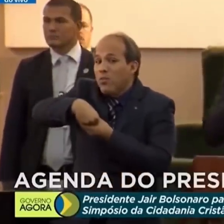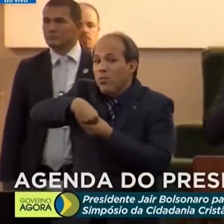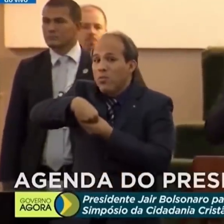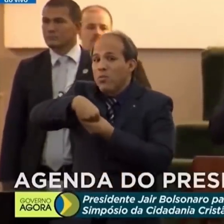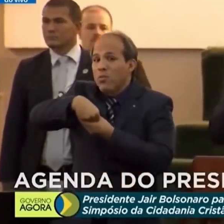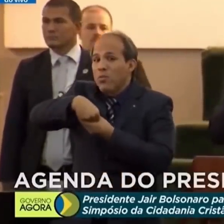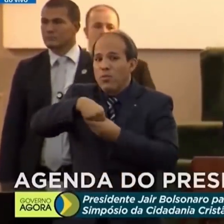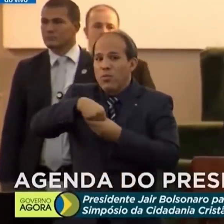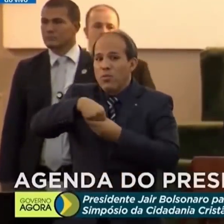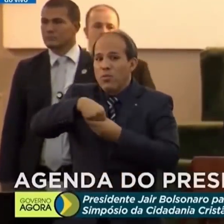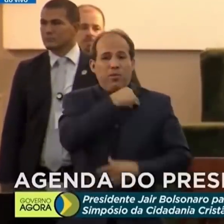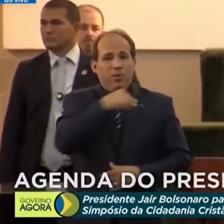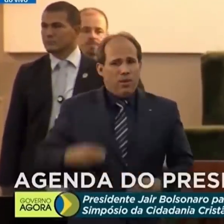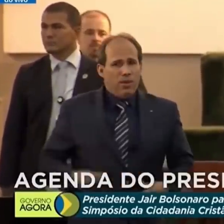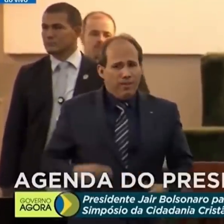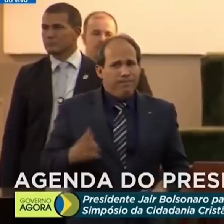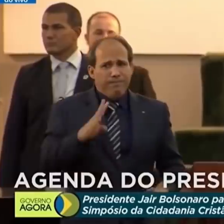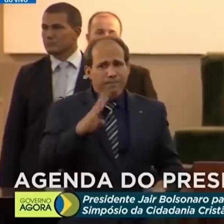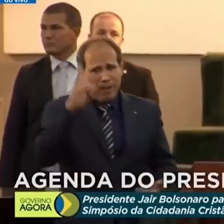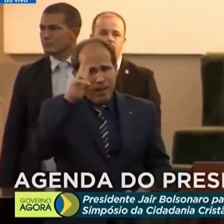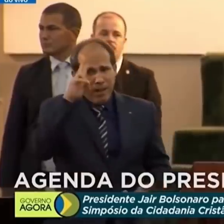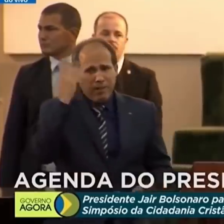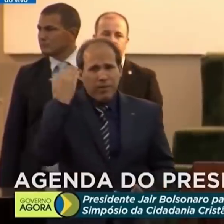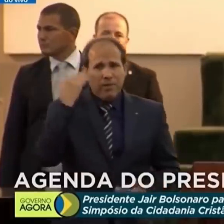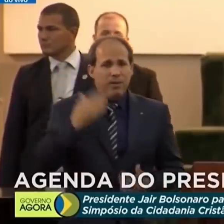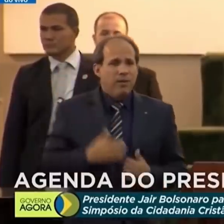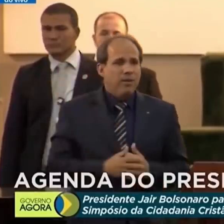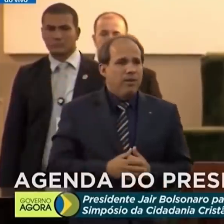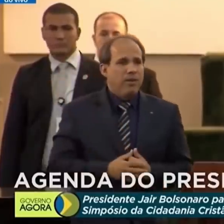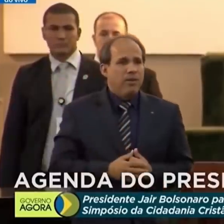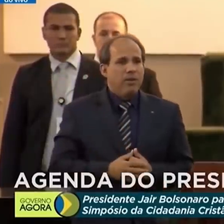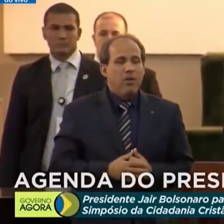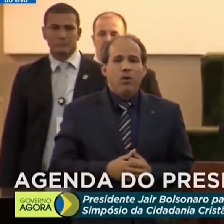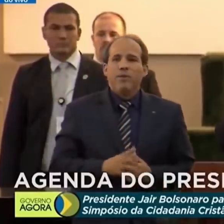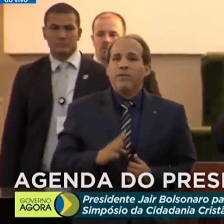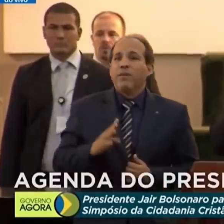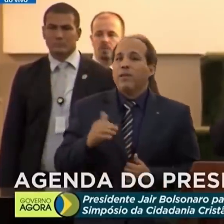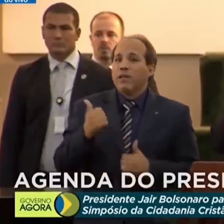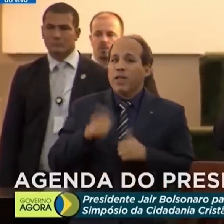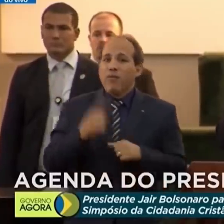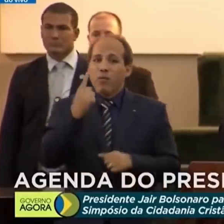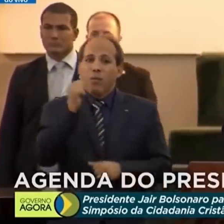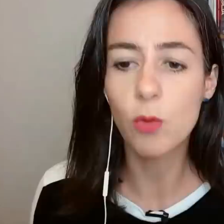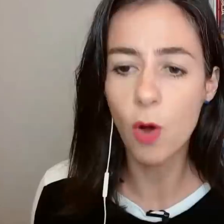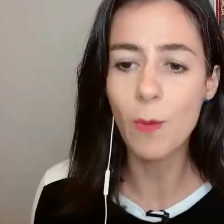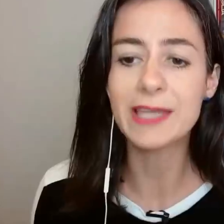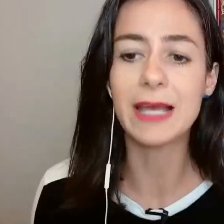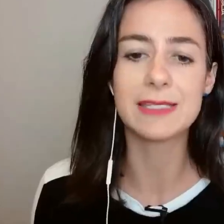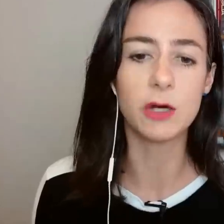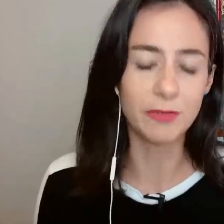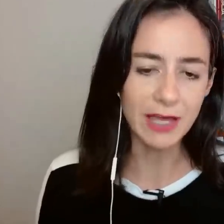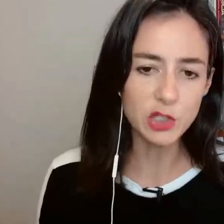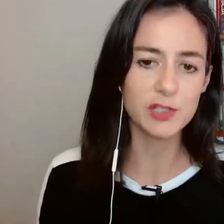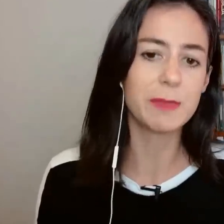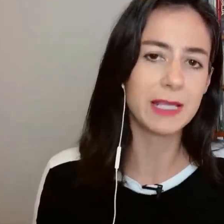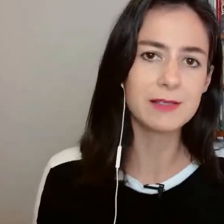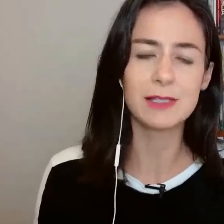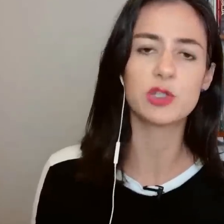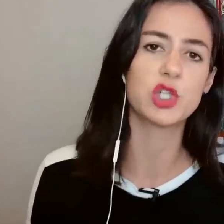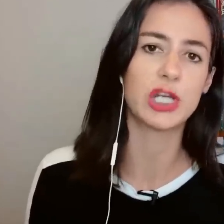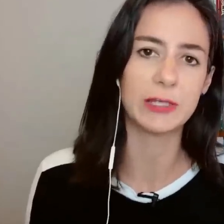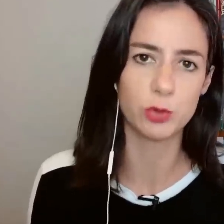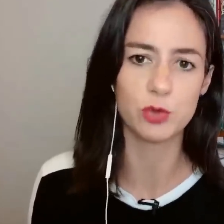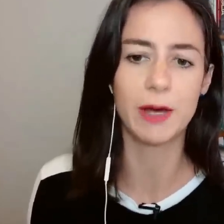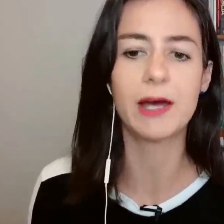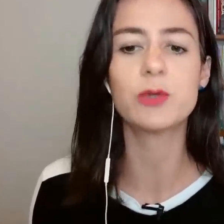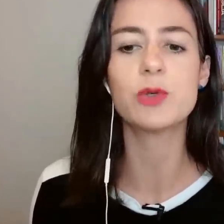Direitos Humanos destruía a família brasileira. Pois é. Bom, vamos falar um pouquinho sobre tudo isso? Com a Idelis Salvati,